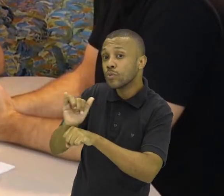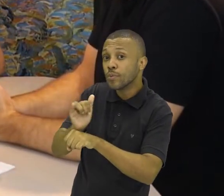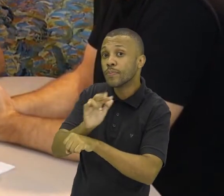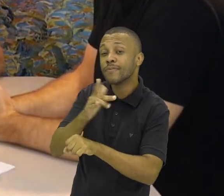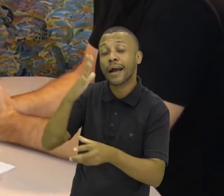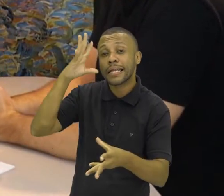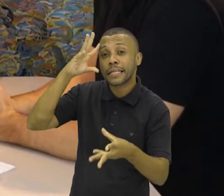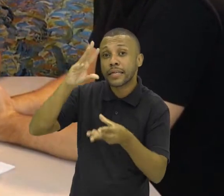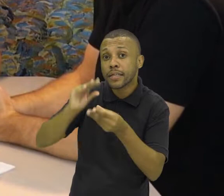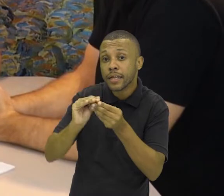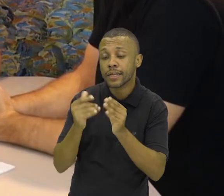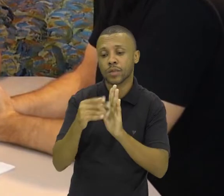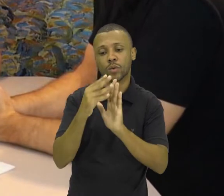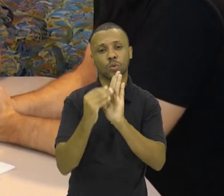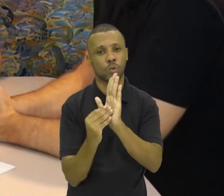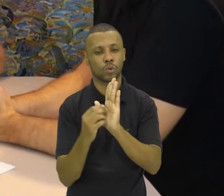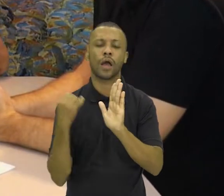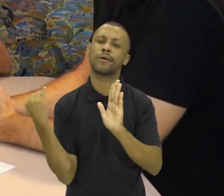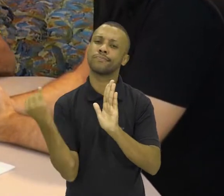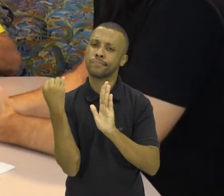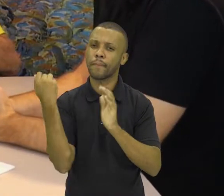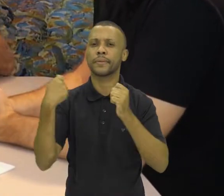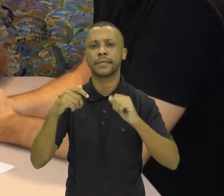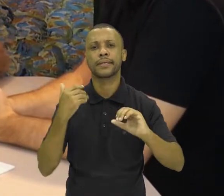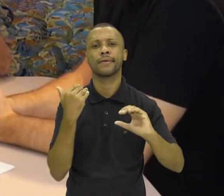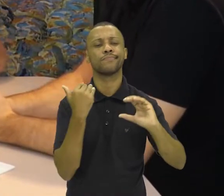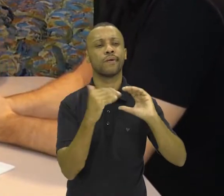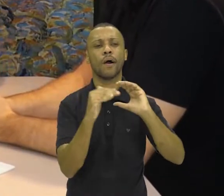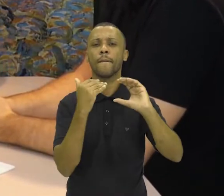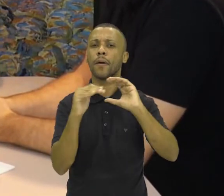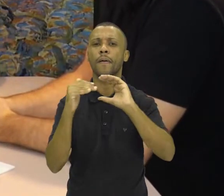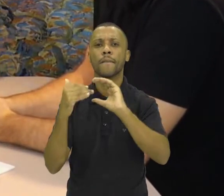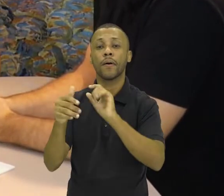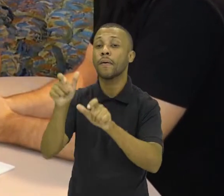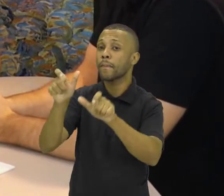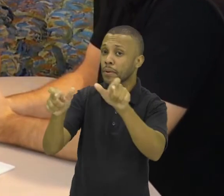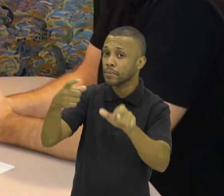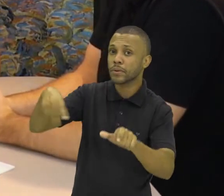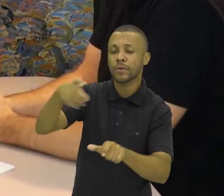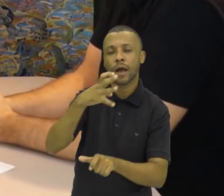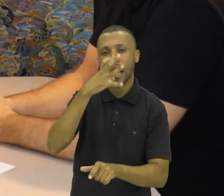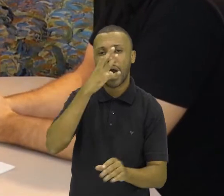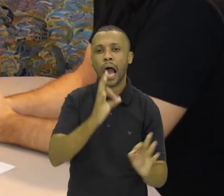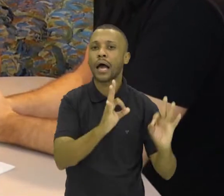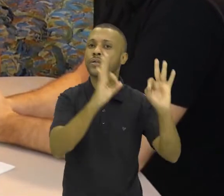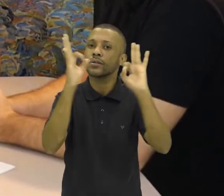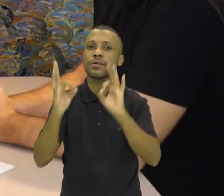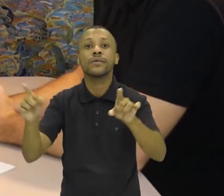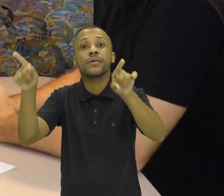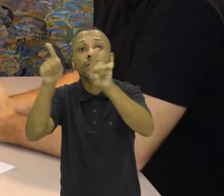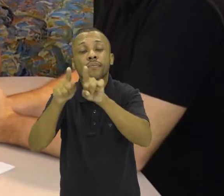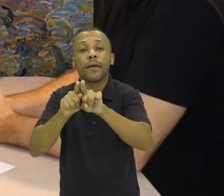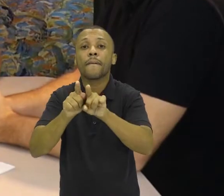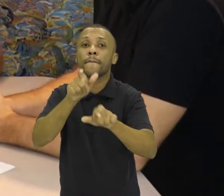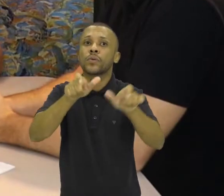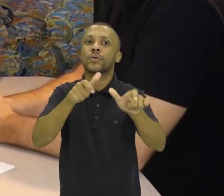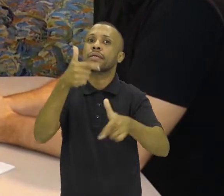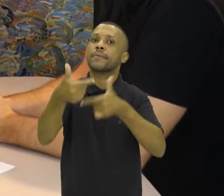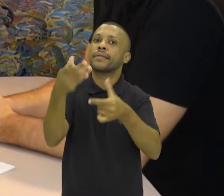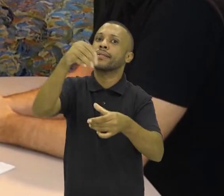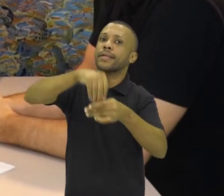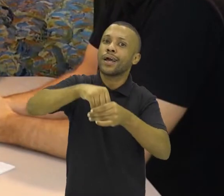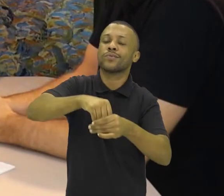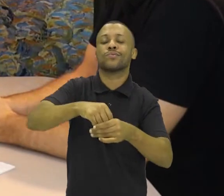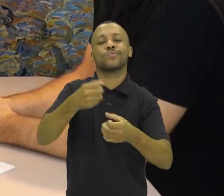vai entender que isso é um conteúdo relevante, um conteúdo que deve ser encaminhado e enviado para outras pessoas, tá? Inclusive para pessoas